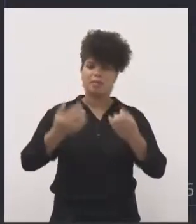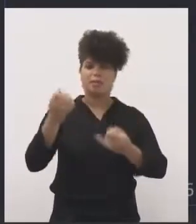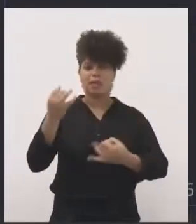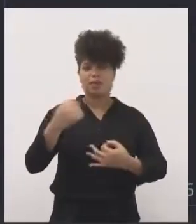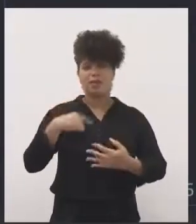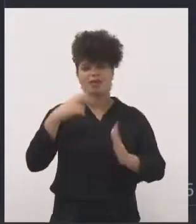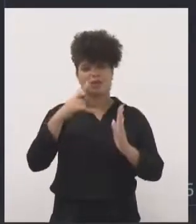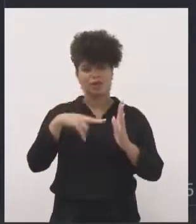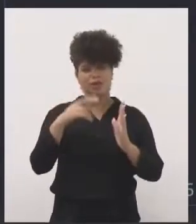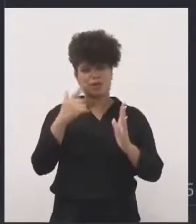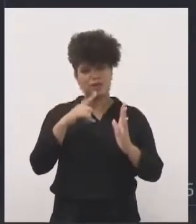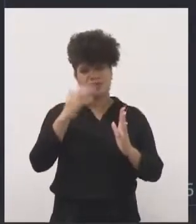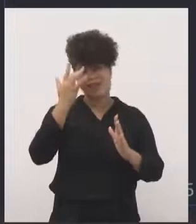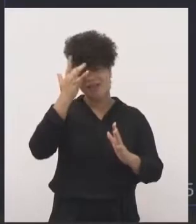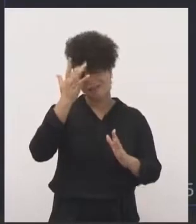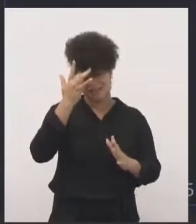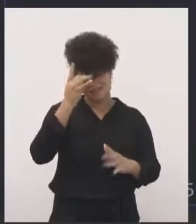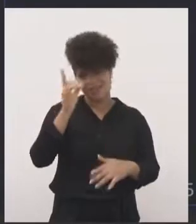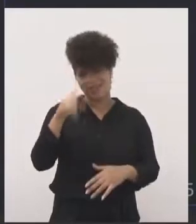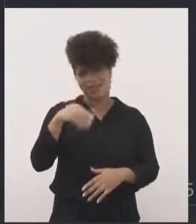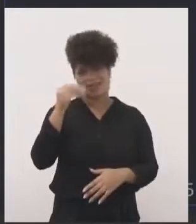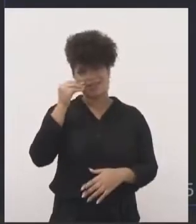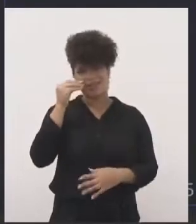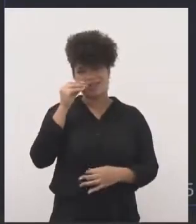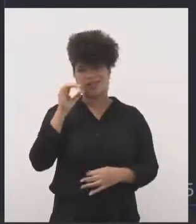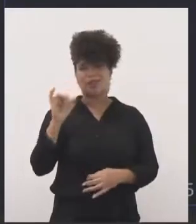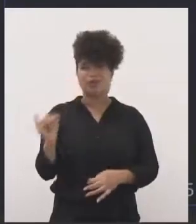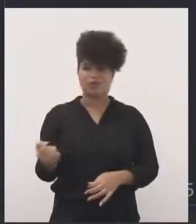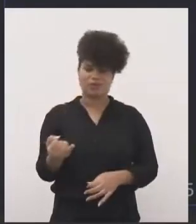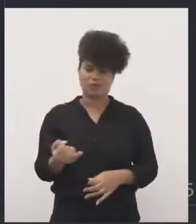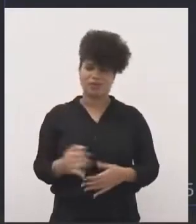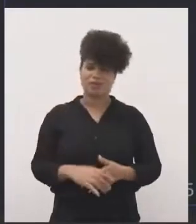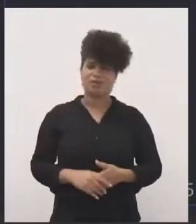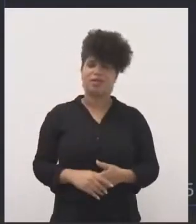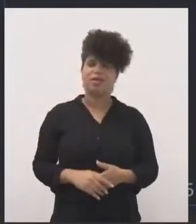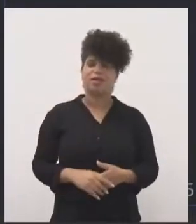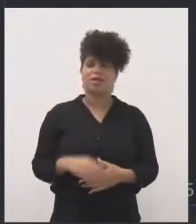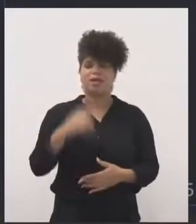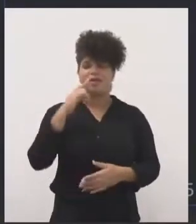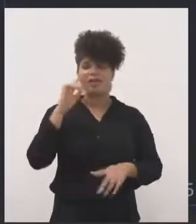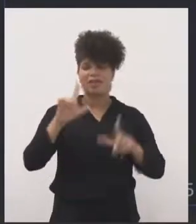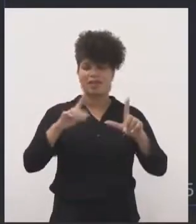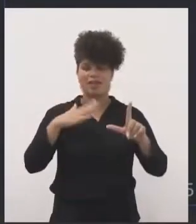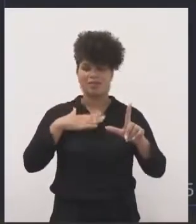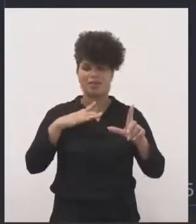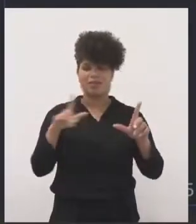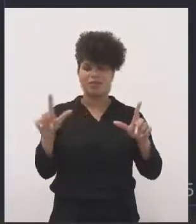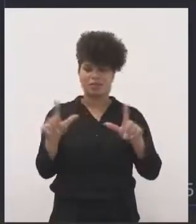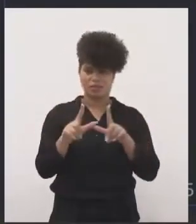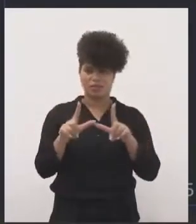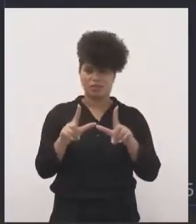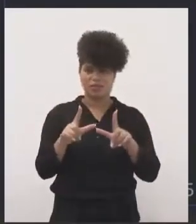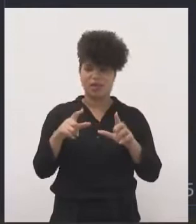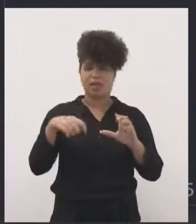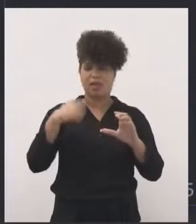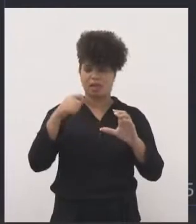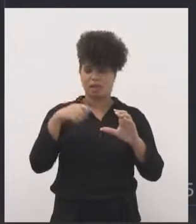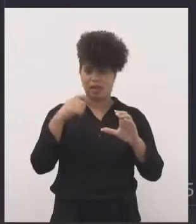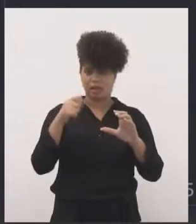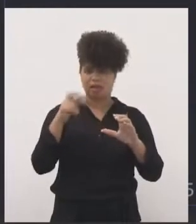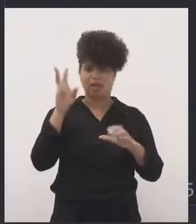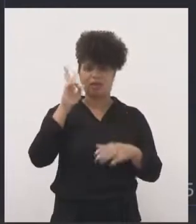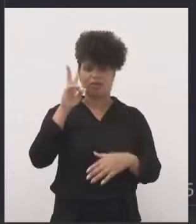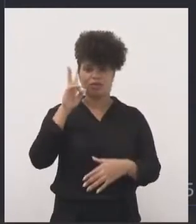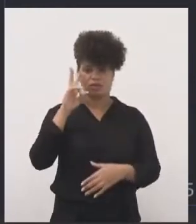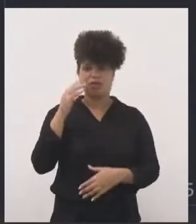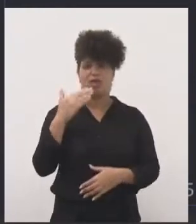ler, né? Fica um pouco mais fácil do que tentar ler aqui nessa tela pequenininha. Gravo a historinha, vou